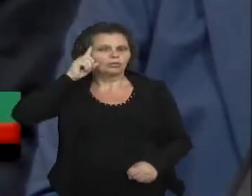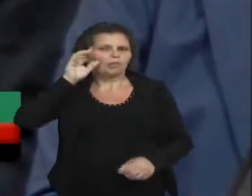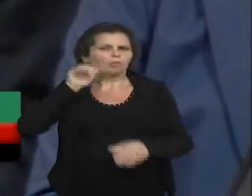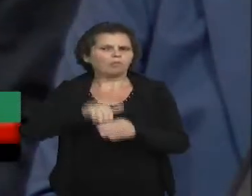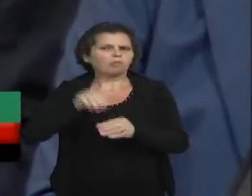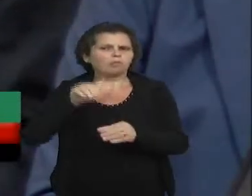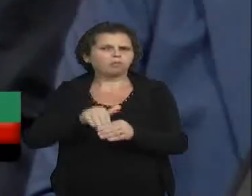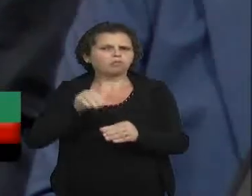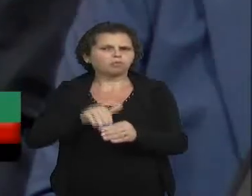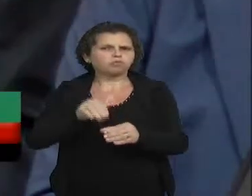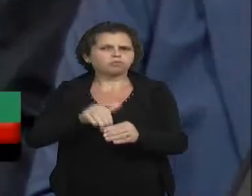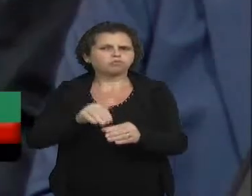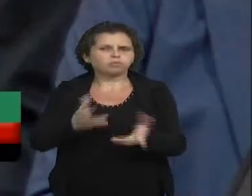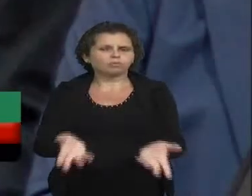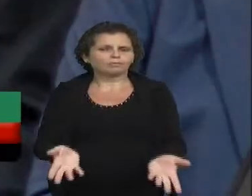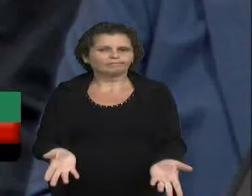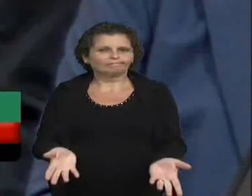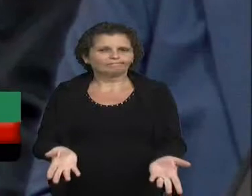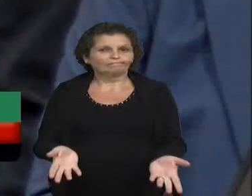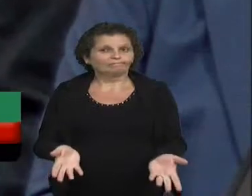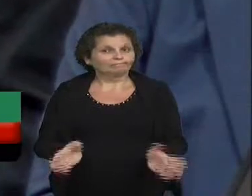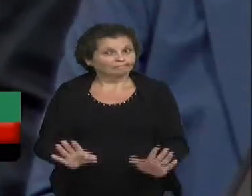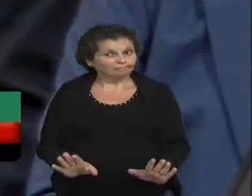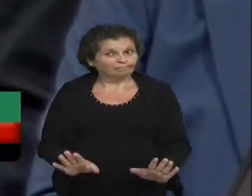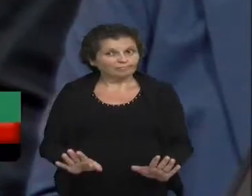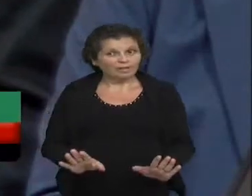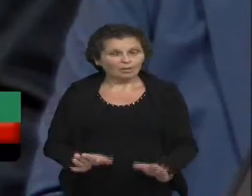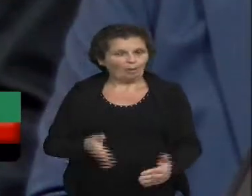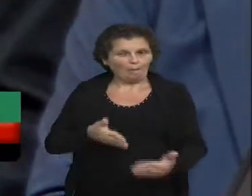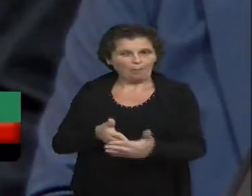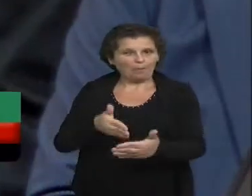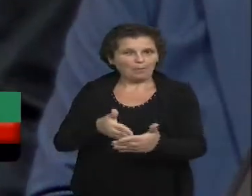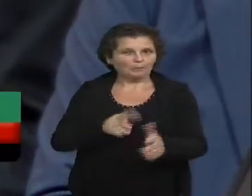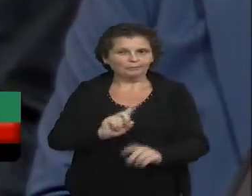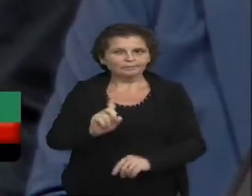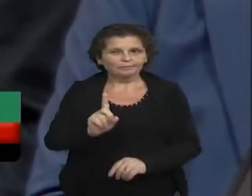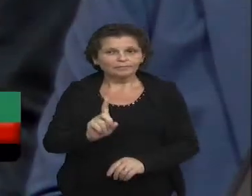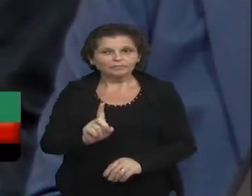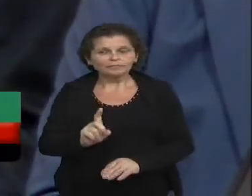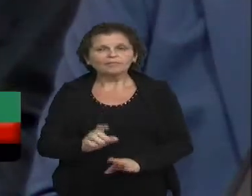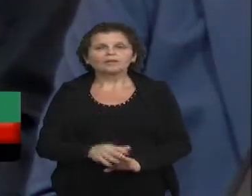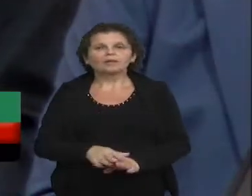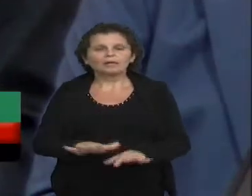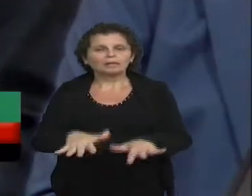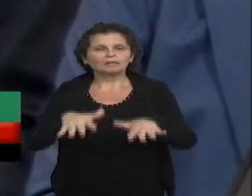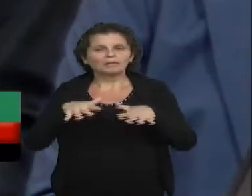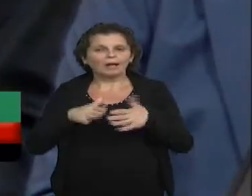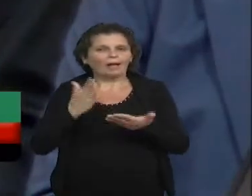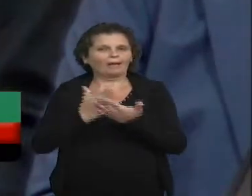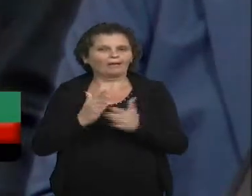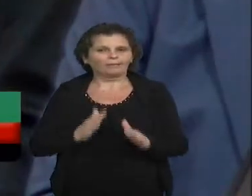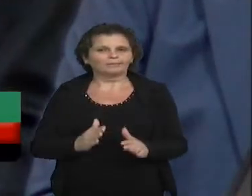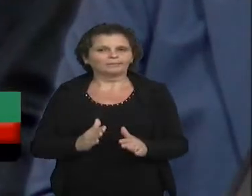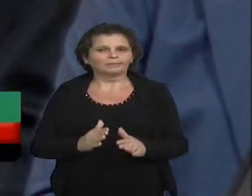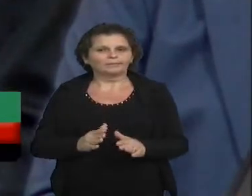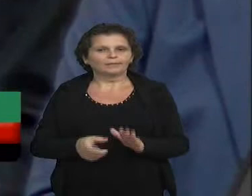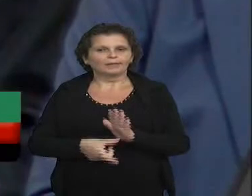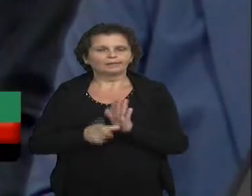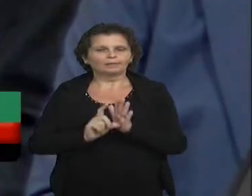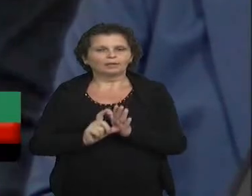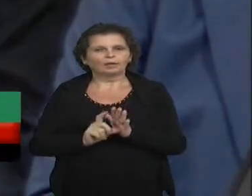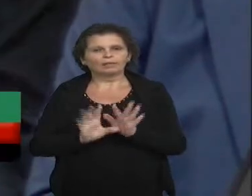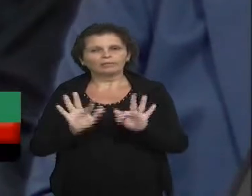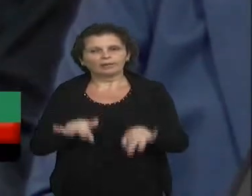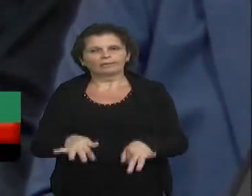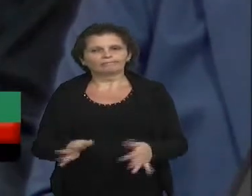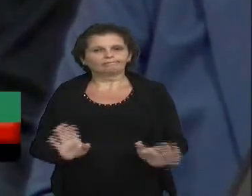votação. Então, vereador Pelé também. Então, nós não estamos limitando que a sessão comece ou que